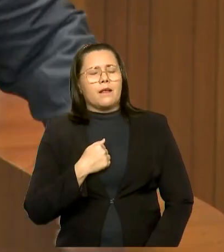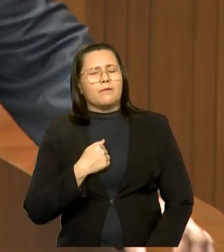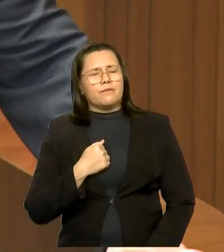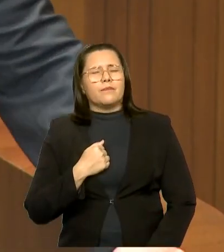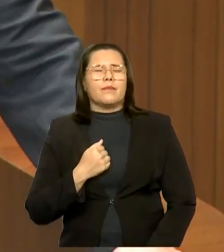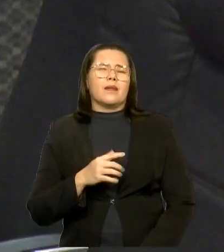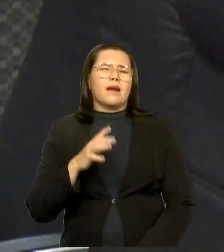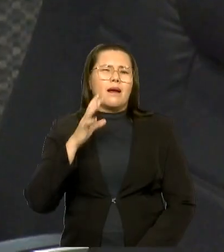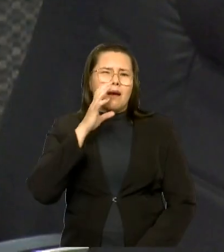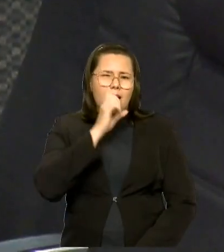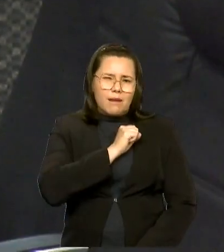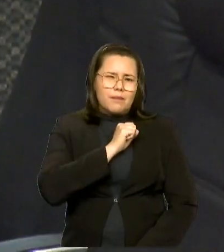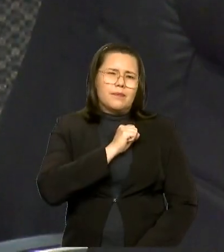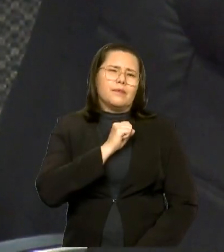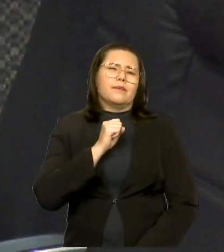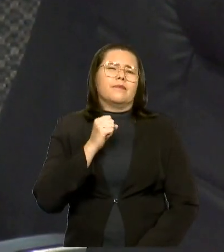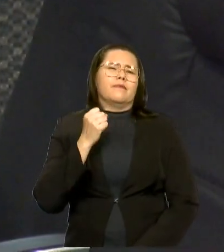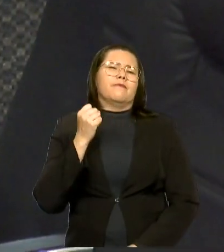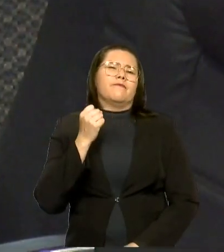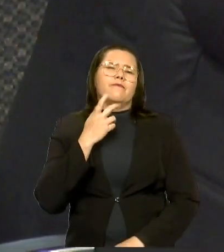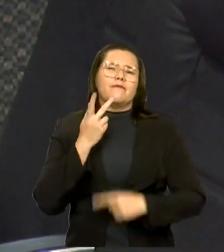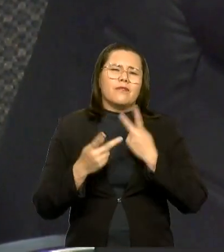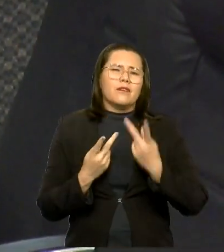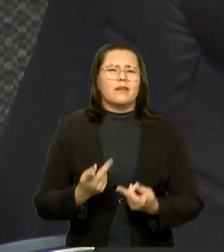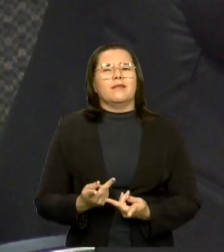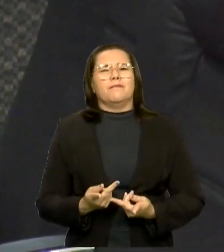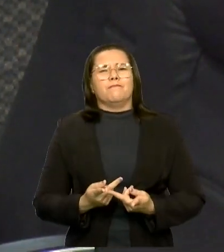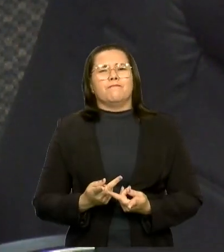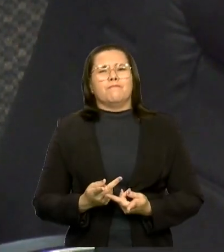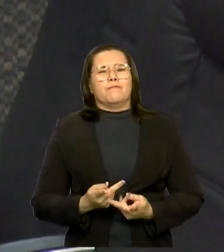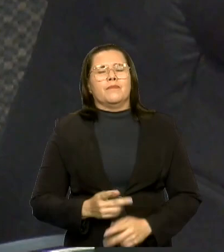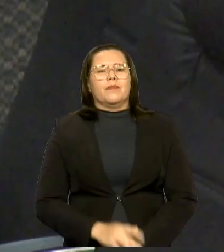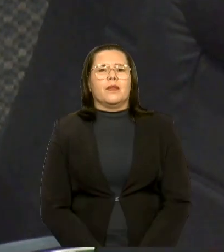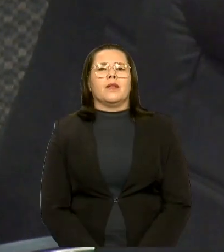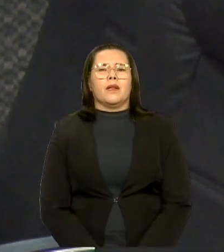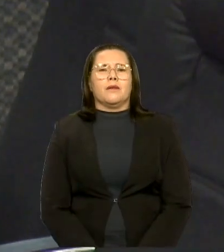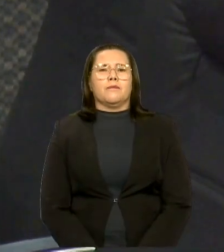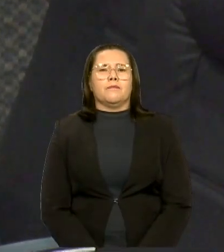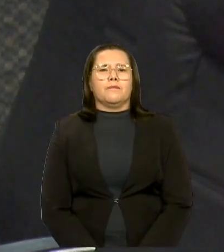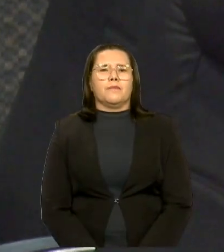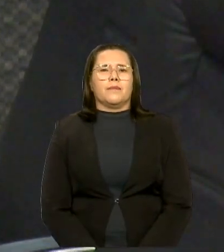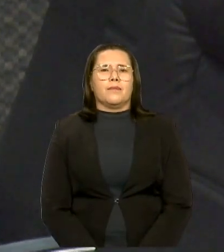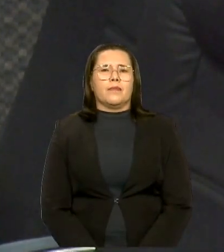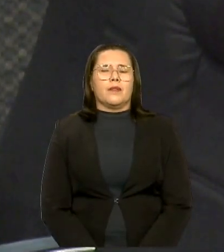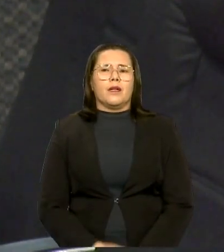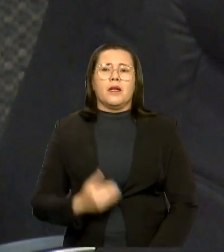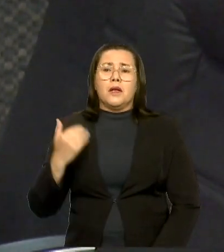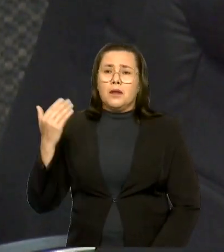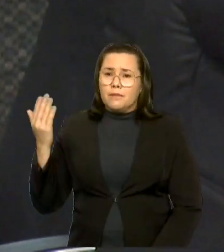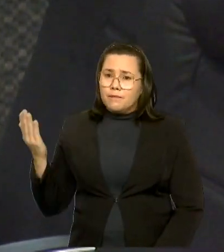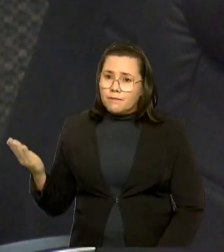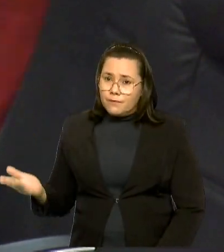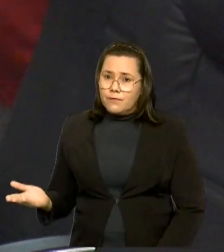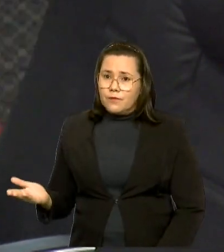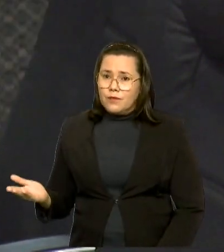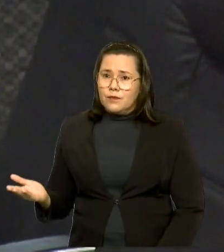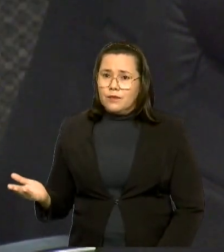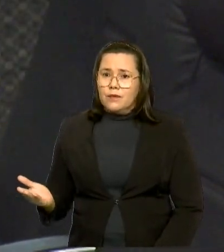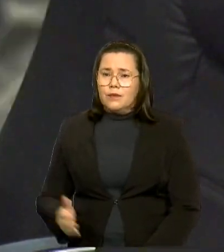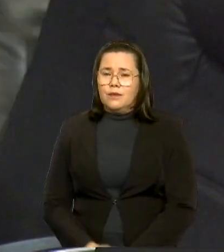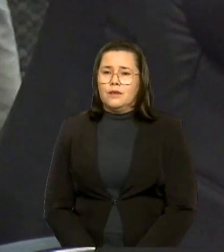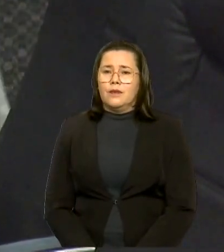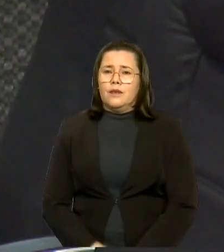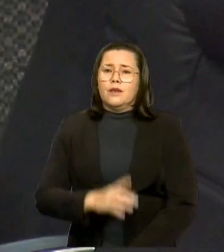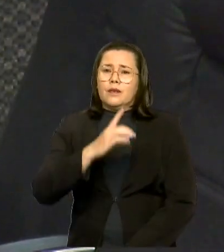objetividade, dizer o quanto você, Vossa Excelência, qualifica este Parlamento. Pela